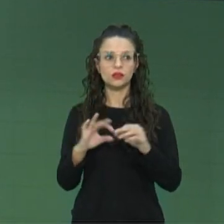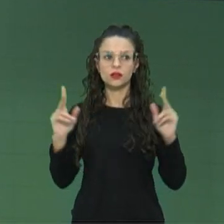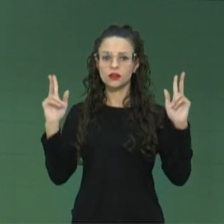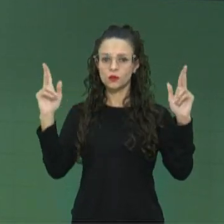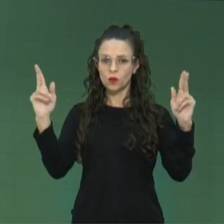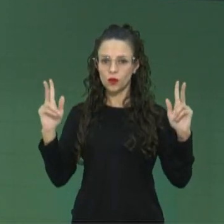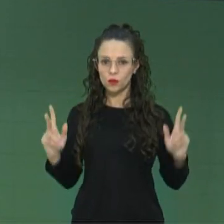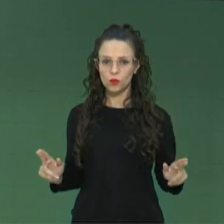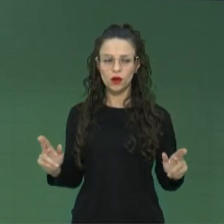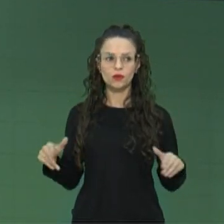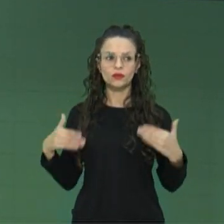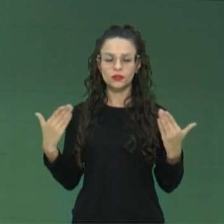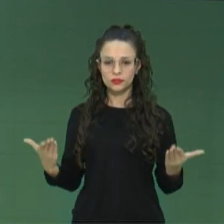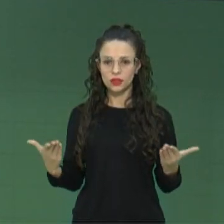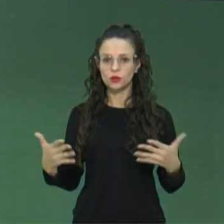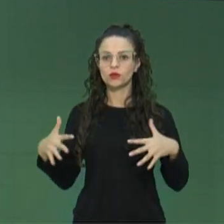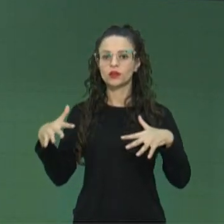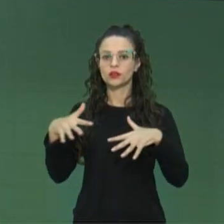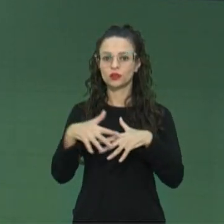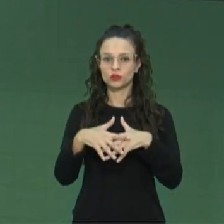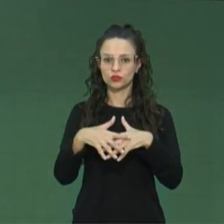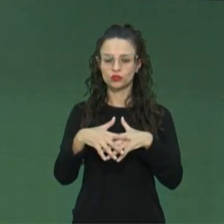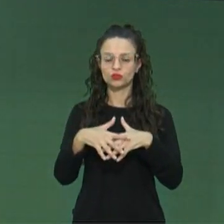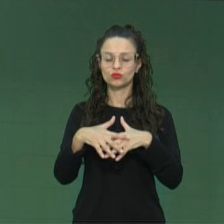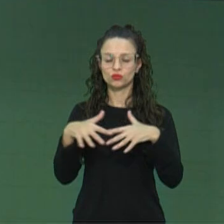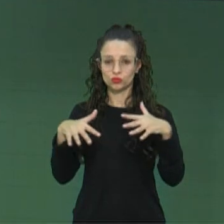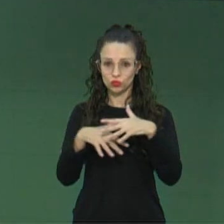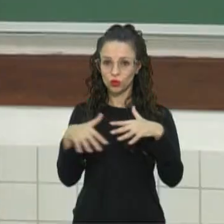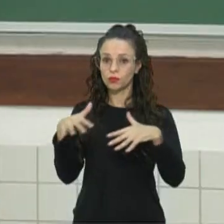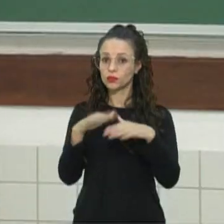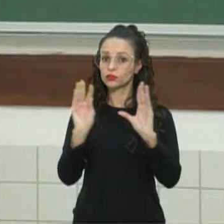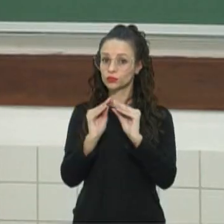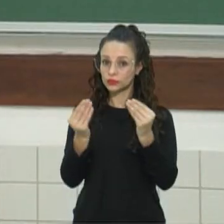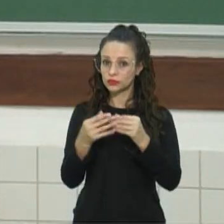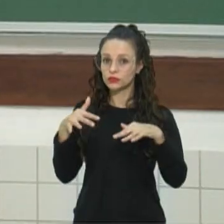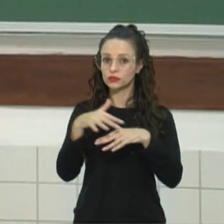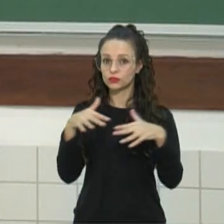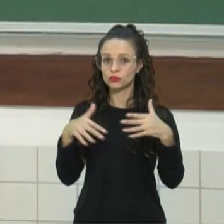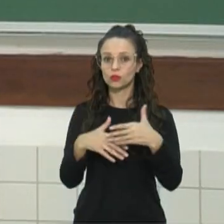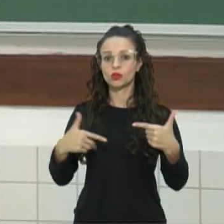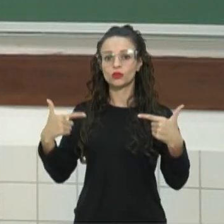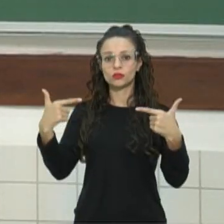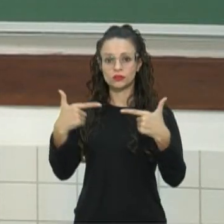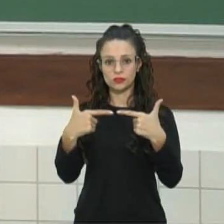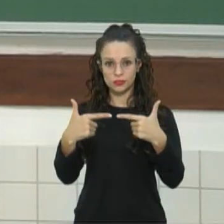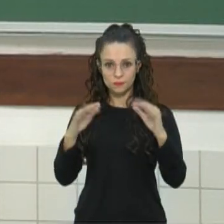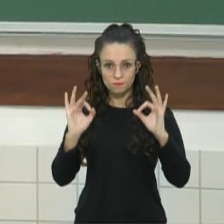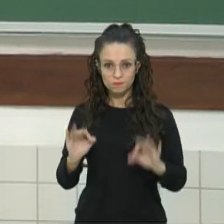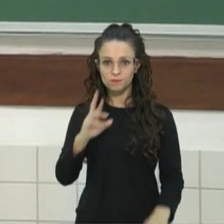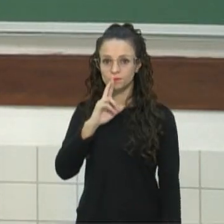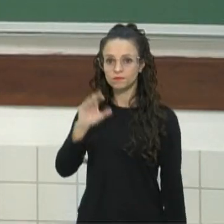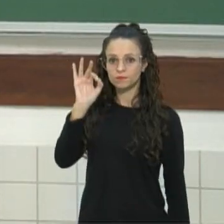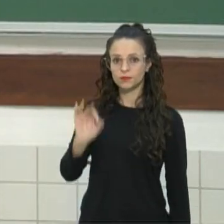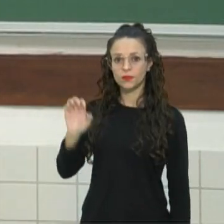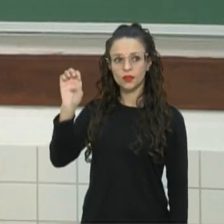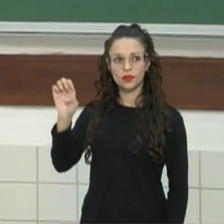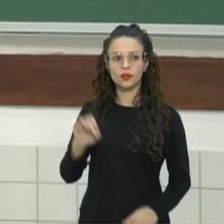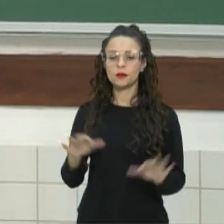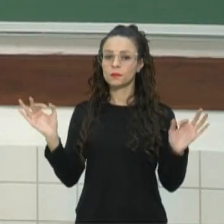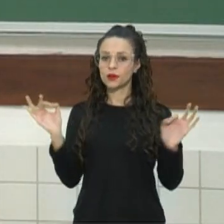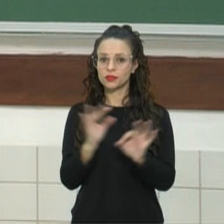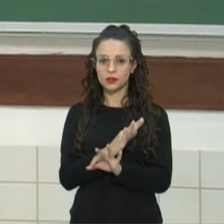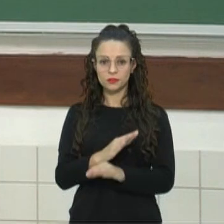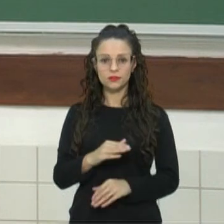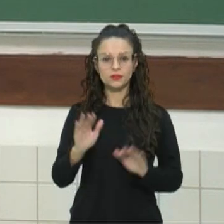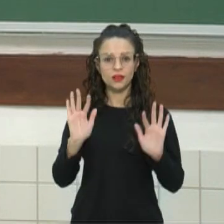mesmo lado do plano, isômeros cis, certo? Resposta certa, então, letra E. E para fechar a aula,